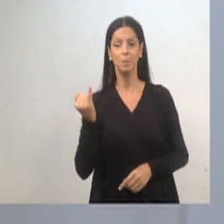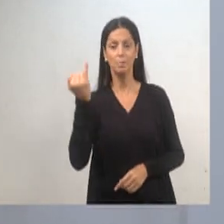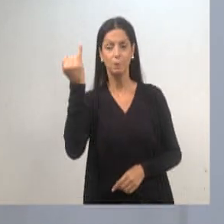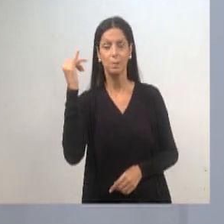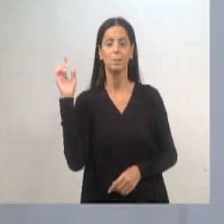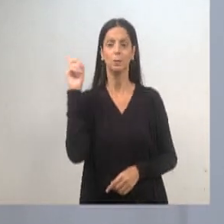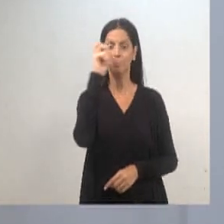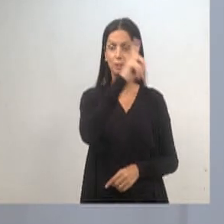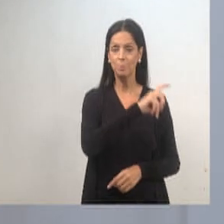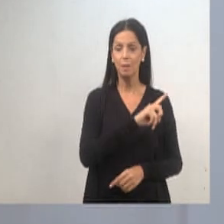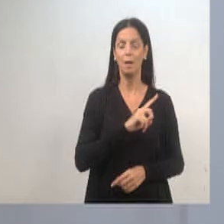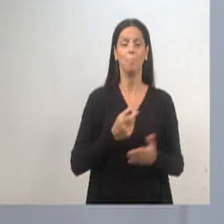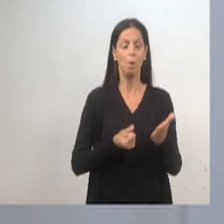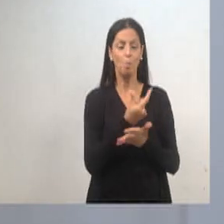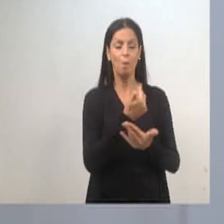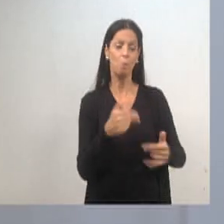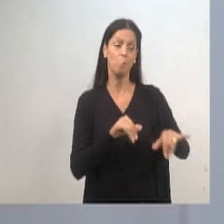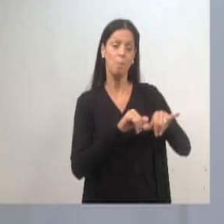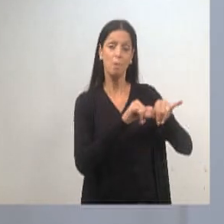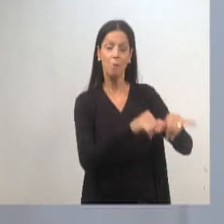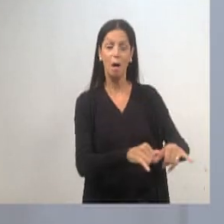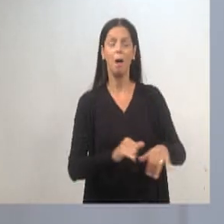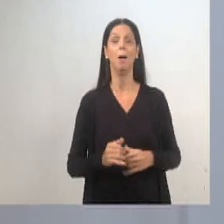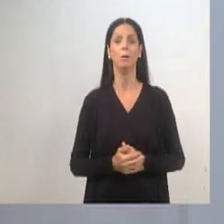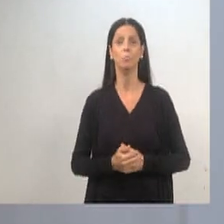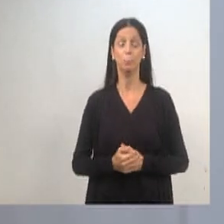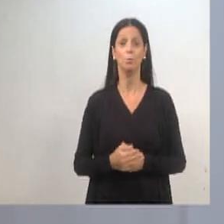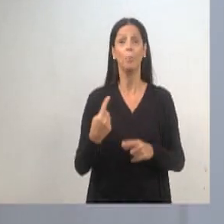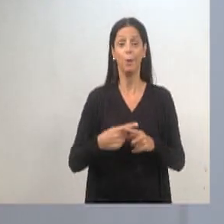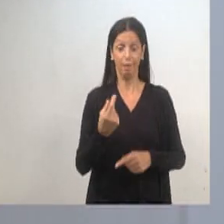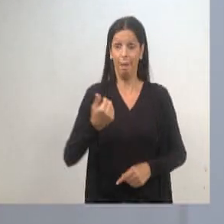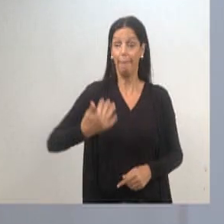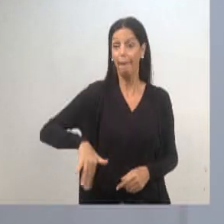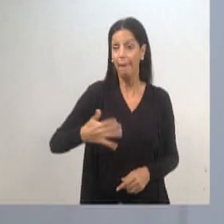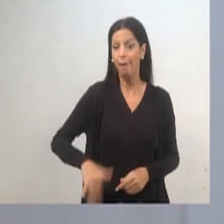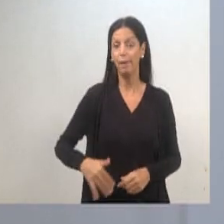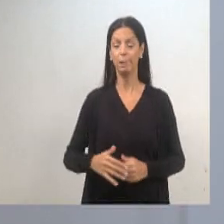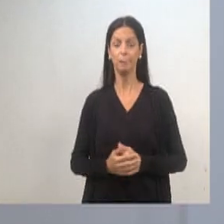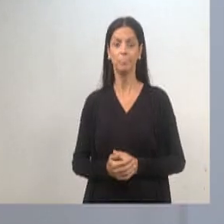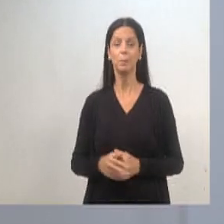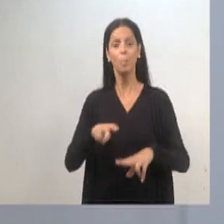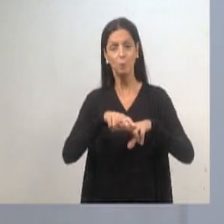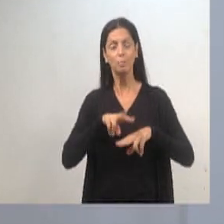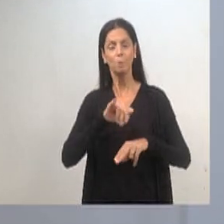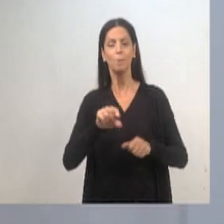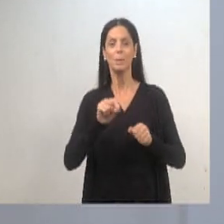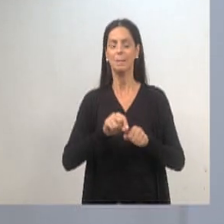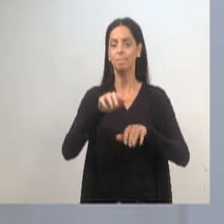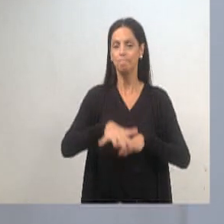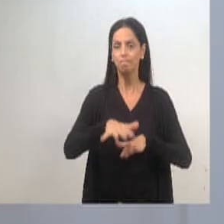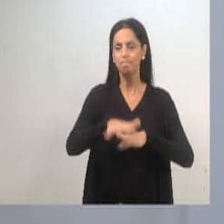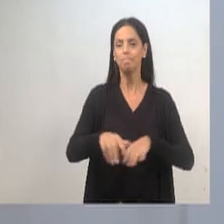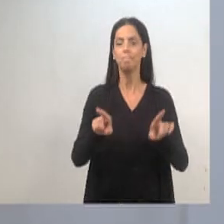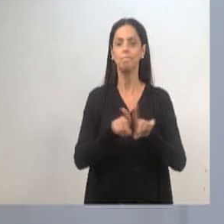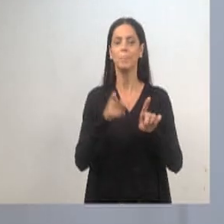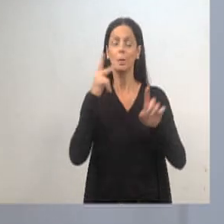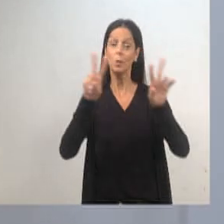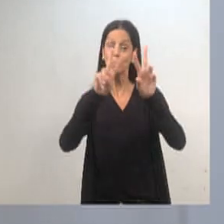ir no mercado, dificuldade para fazer a compra do mês. Portanto, faremos esse movimento, vamos falar sobre a situação no